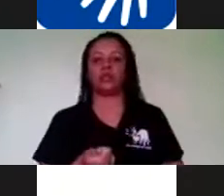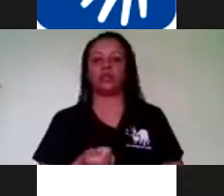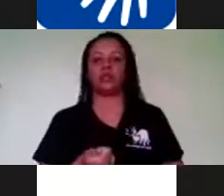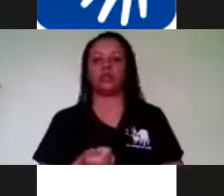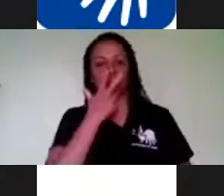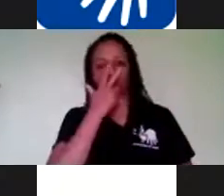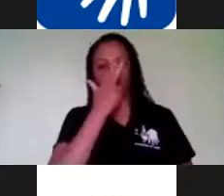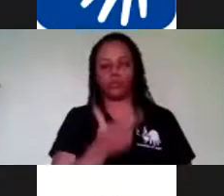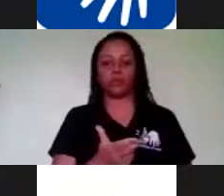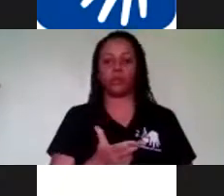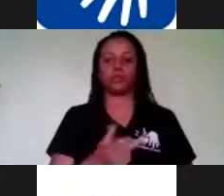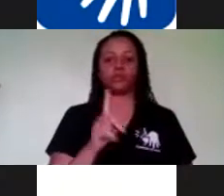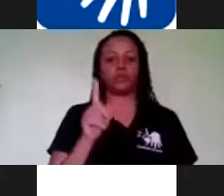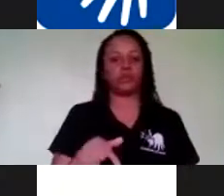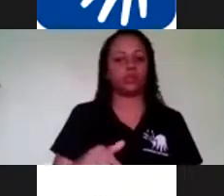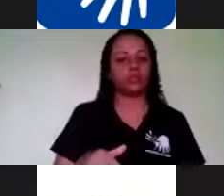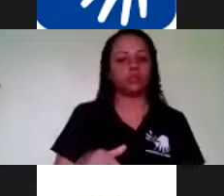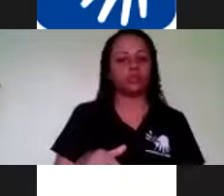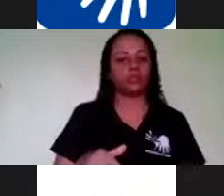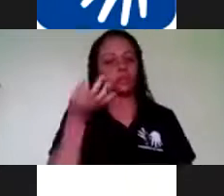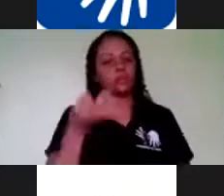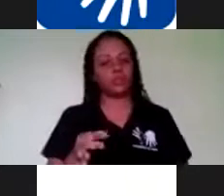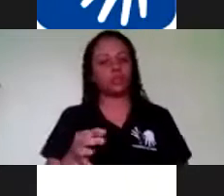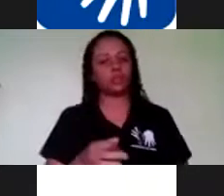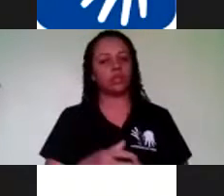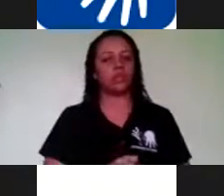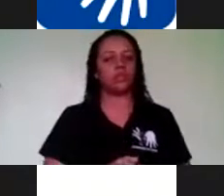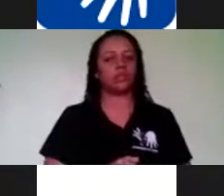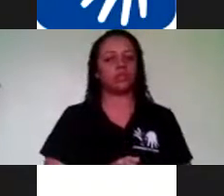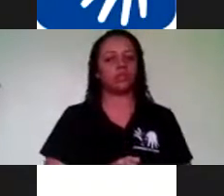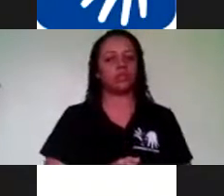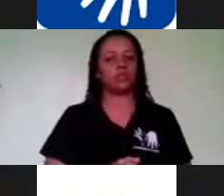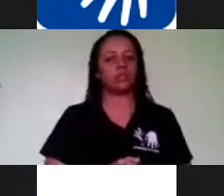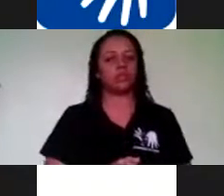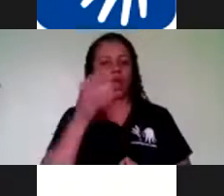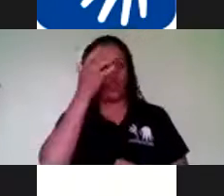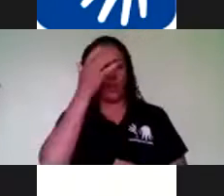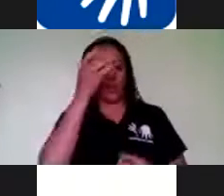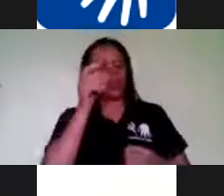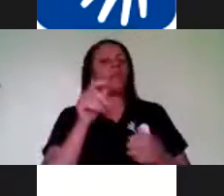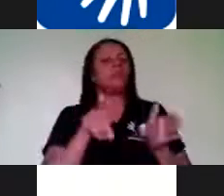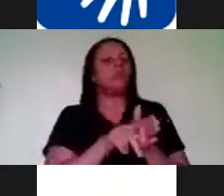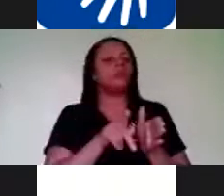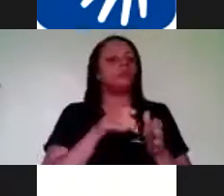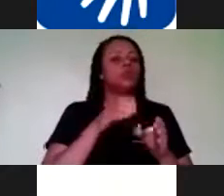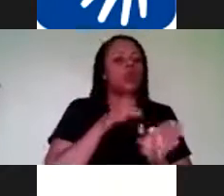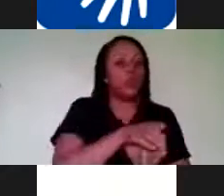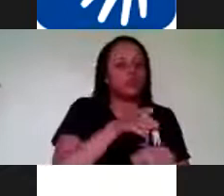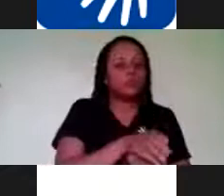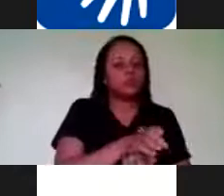que associações, entidades e conselhos estaduais, municipais,